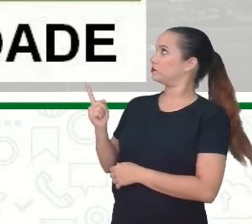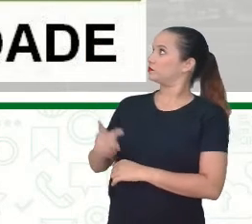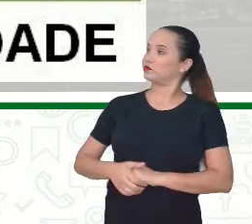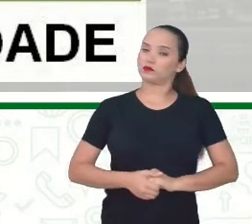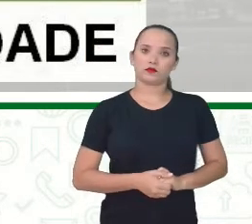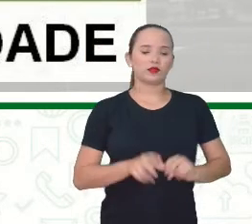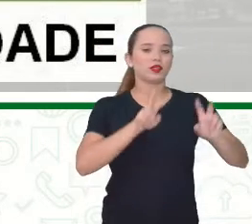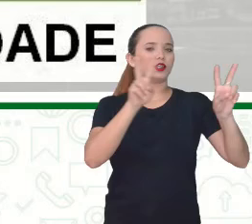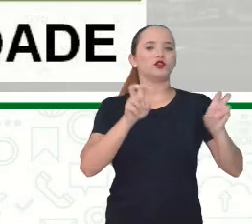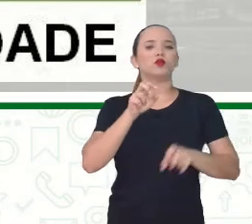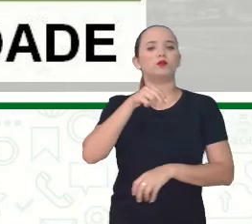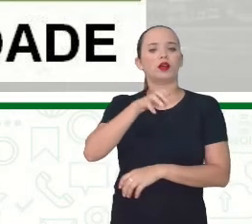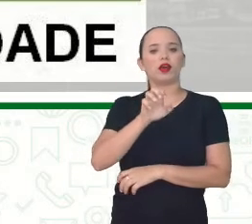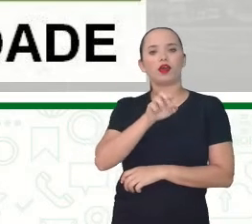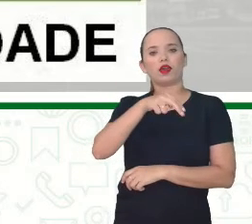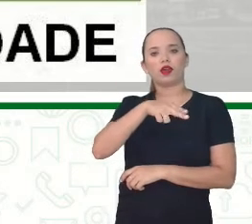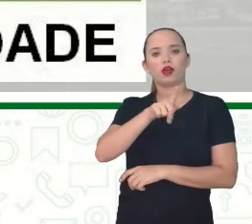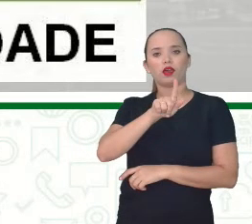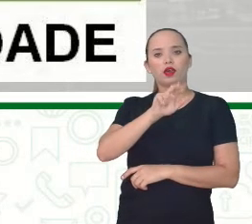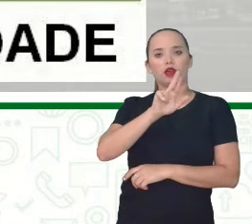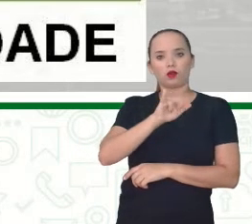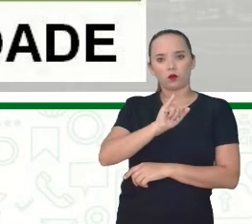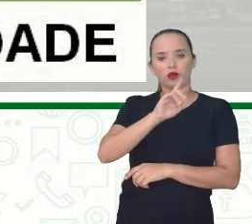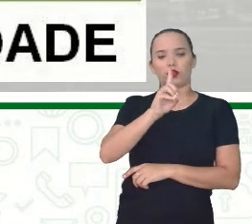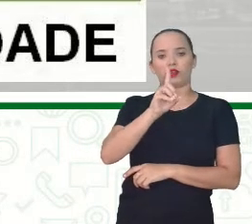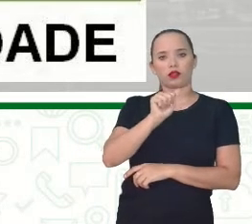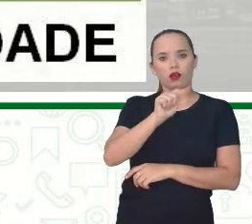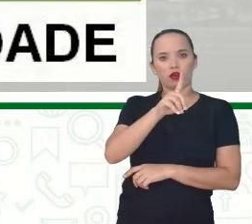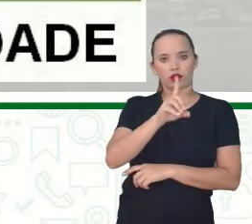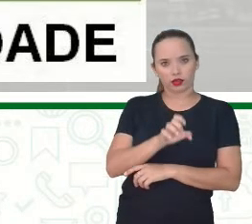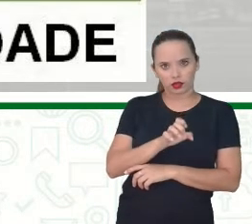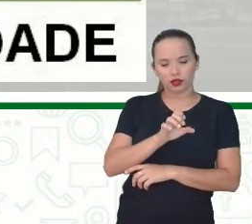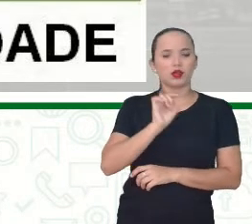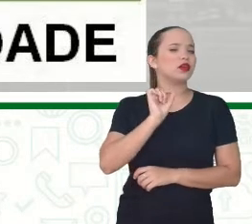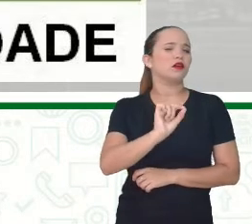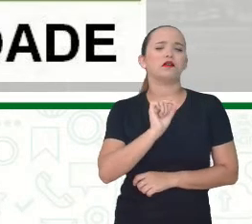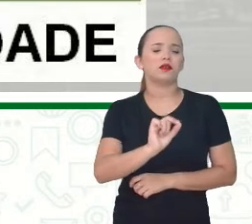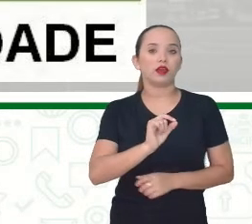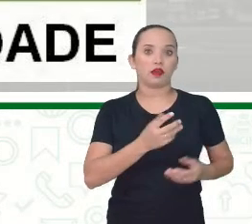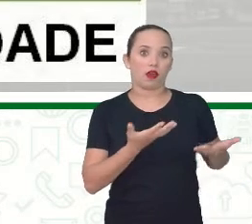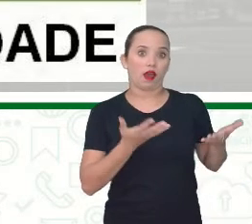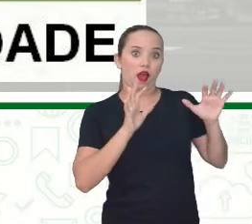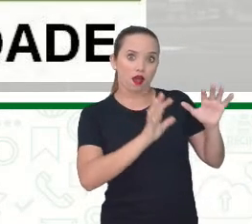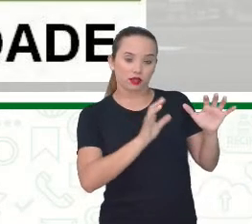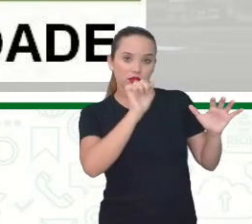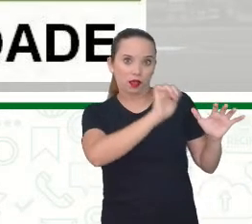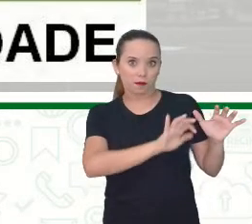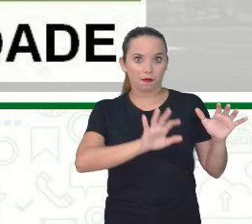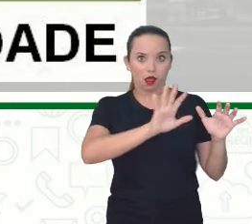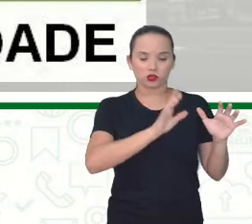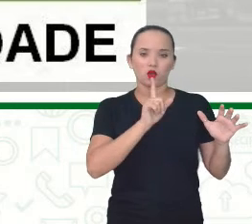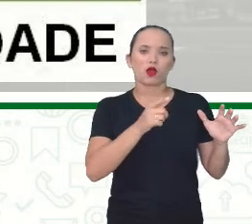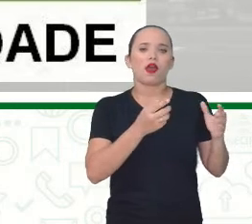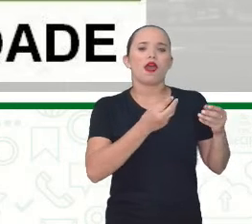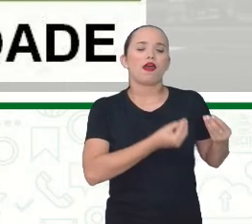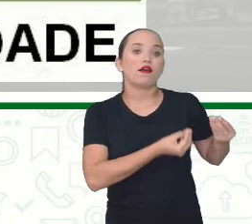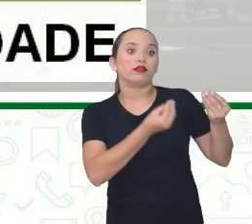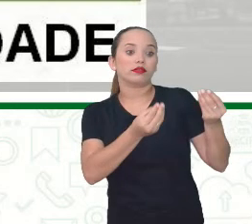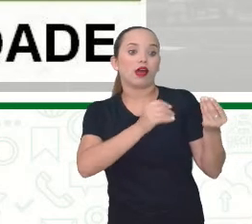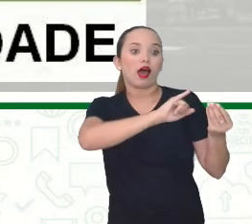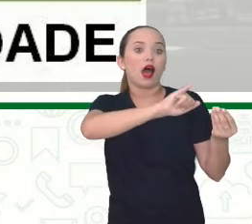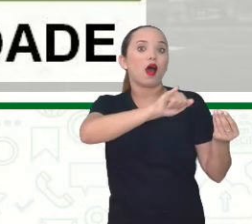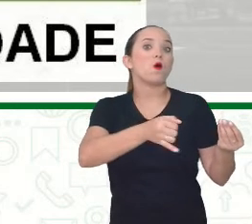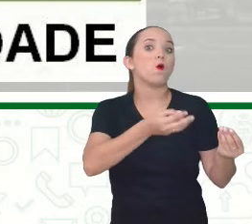equidade. A equidade seria aí, nesse caso, oferecer oportunidade para que todos os 3